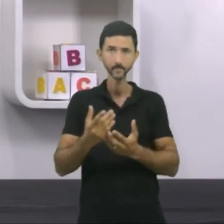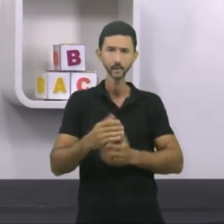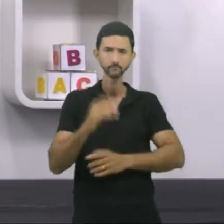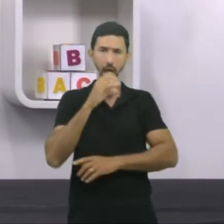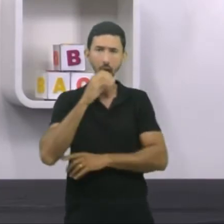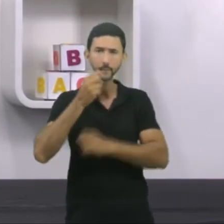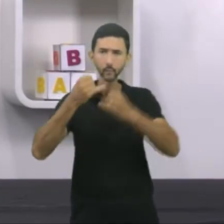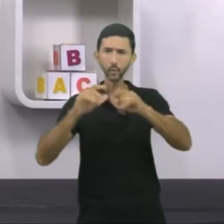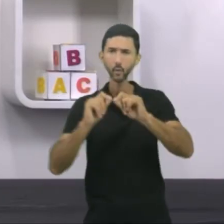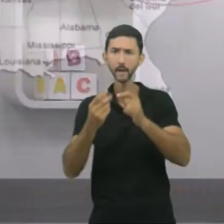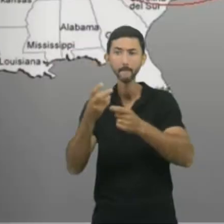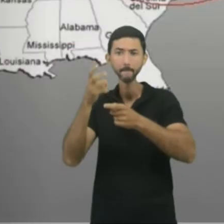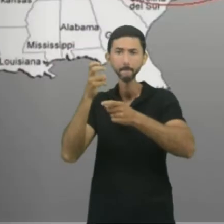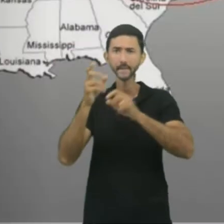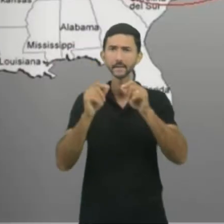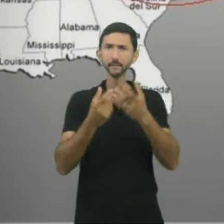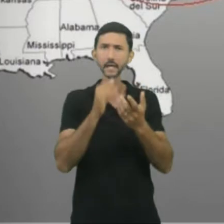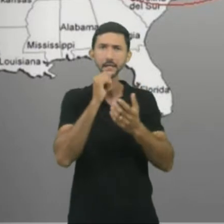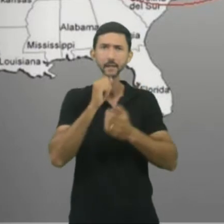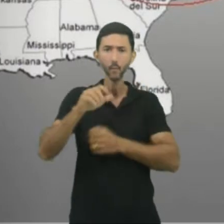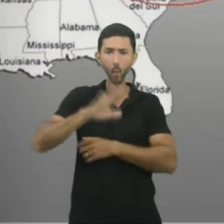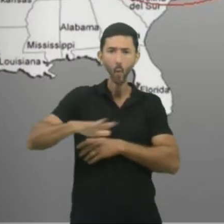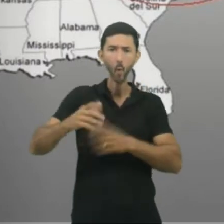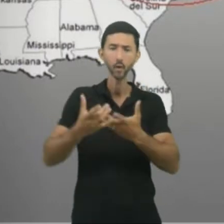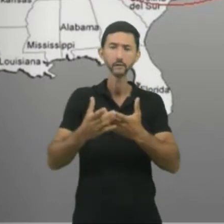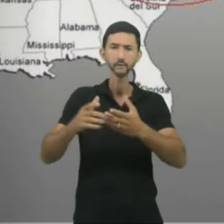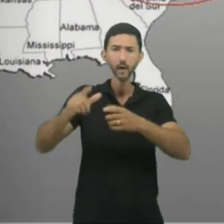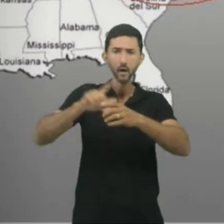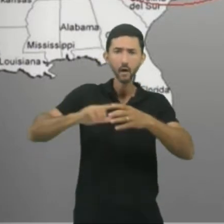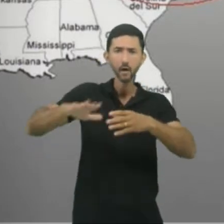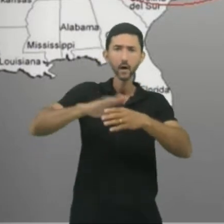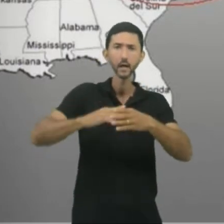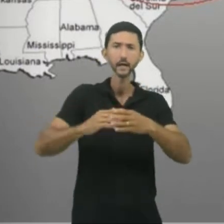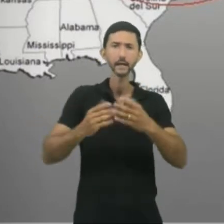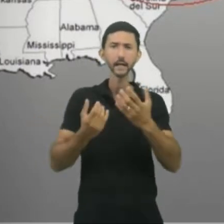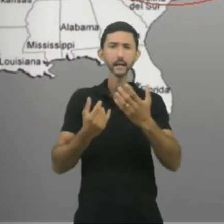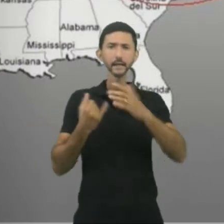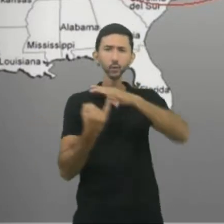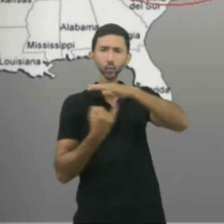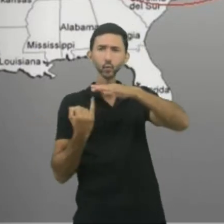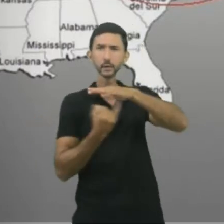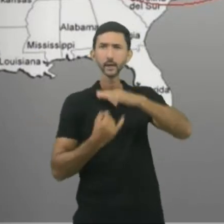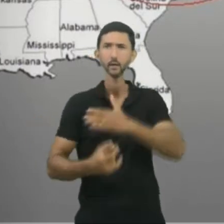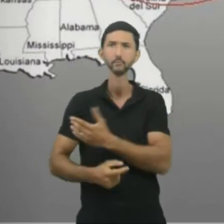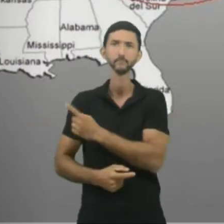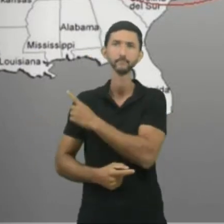eu queria que vocês percebessem que a área industrial dos Estados Unidos, a área